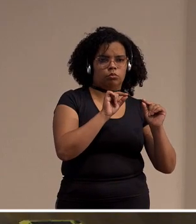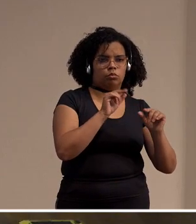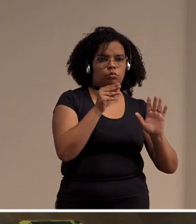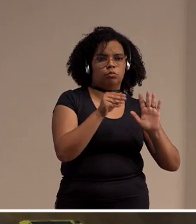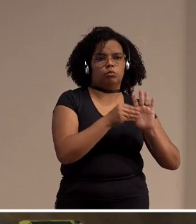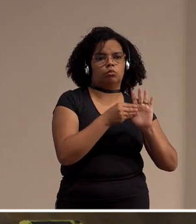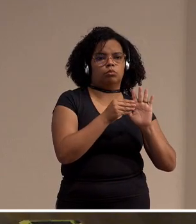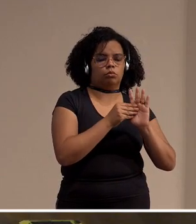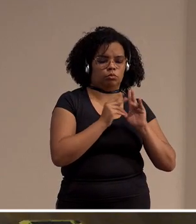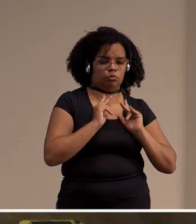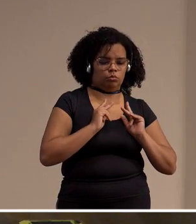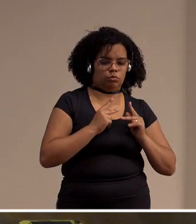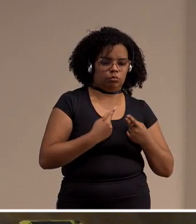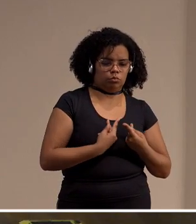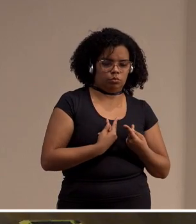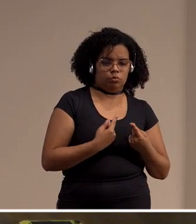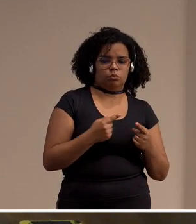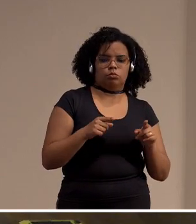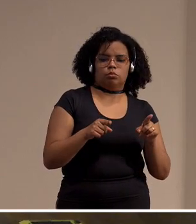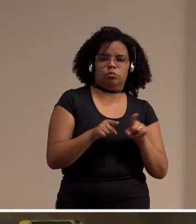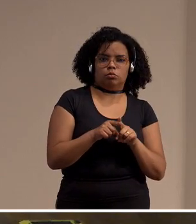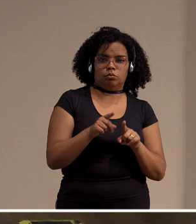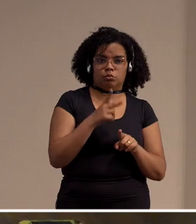yo también acho interesante pensar